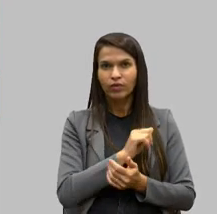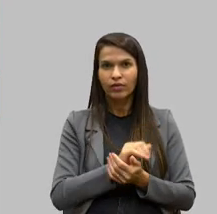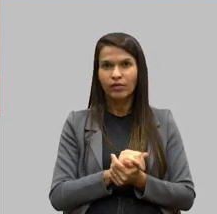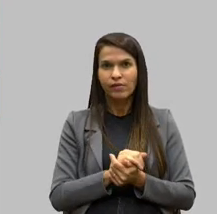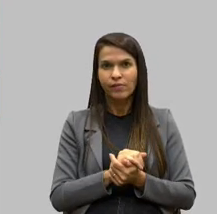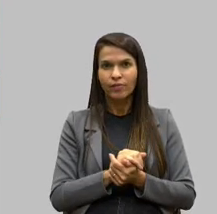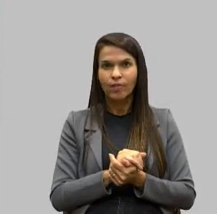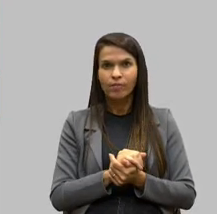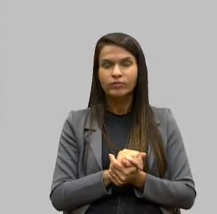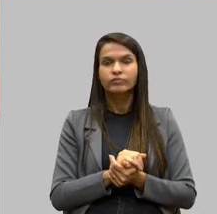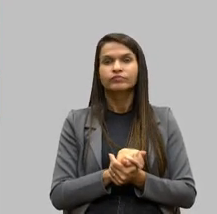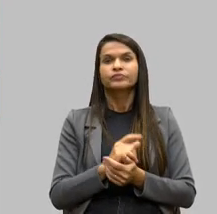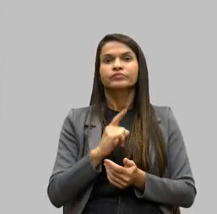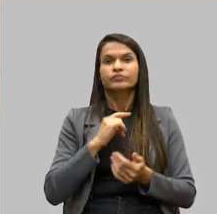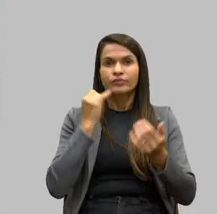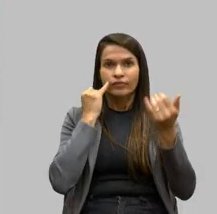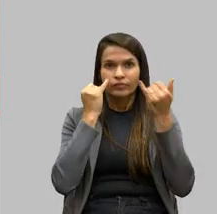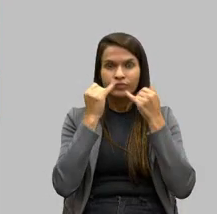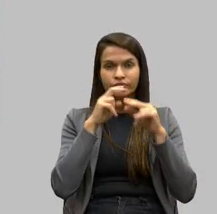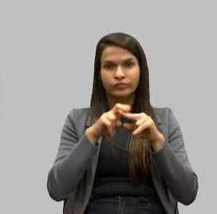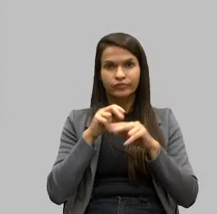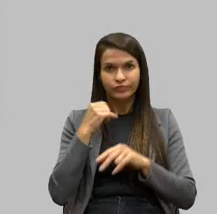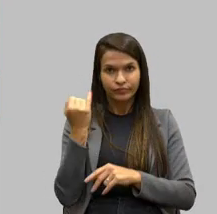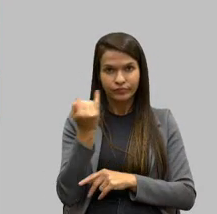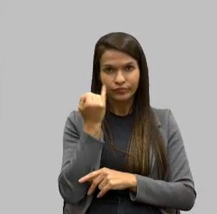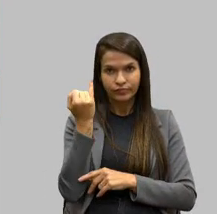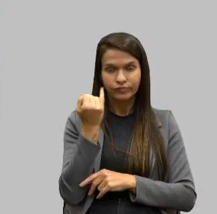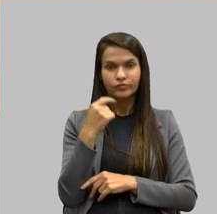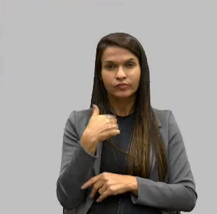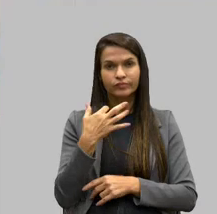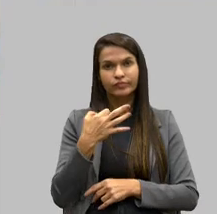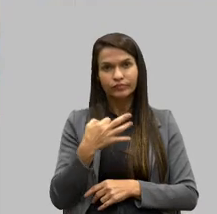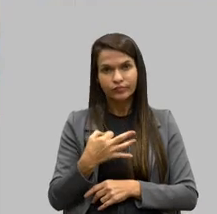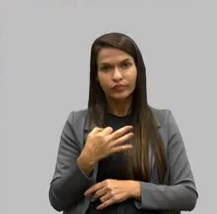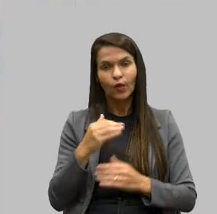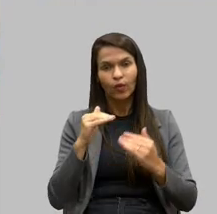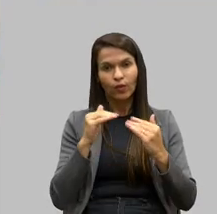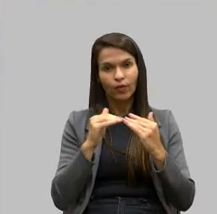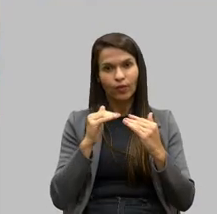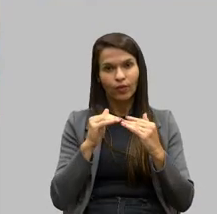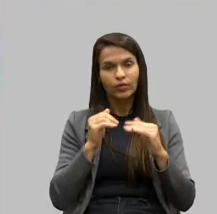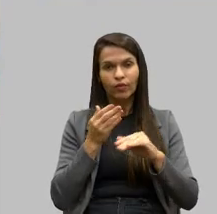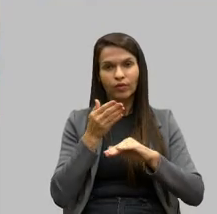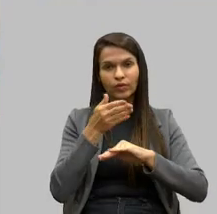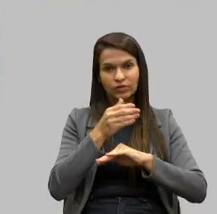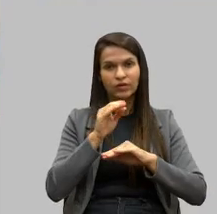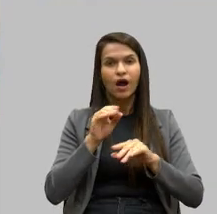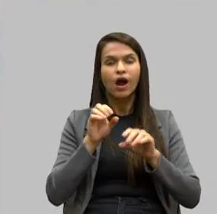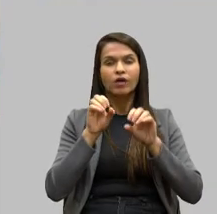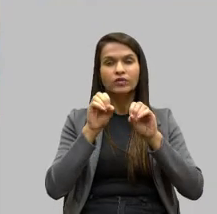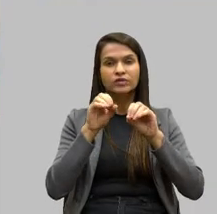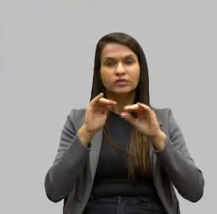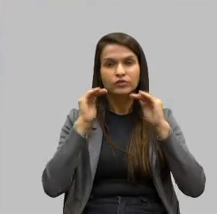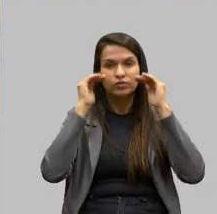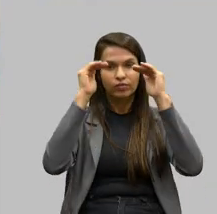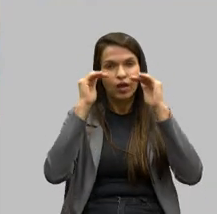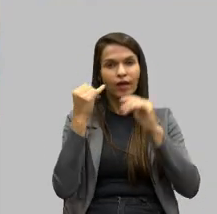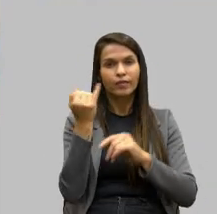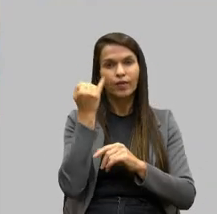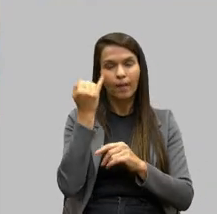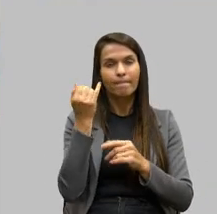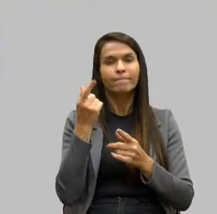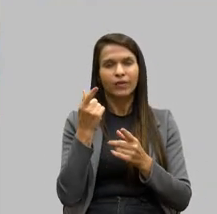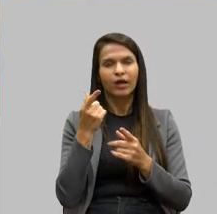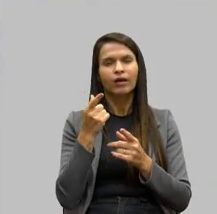a gente ter informações sobre isso é muito importante, porque eu tenho certeza que o senhor concorda comigo que o acesso ao ensino superior é fundamental para mudar a vida